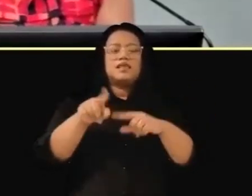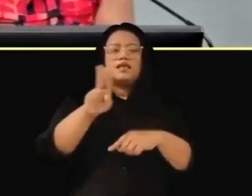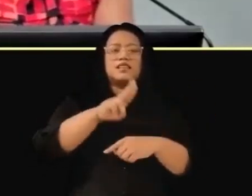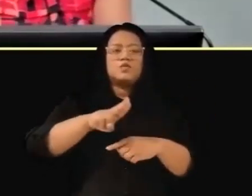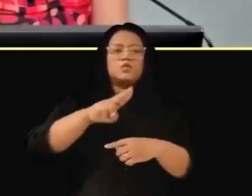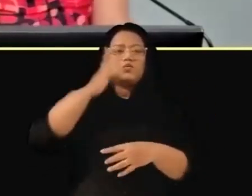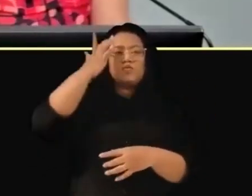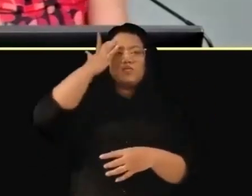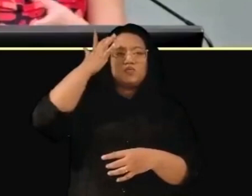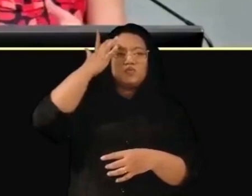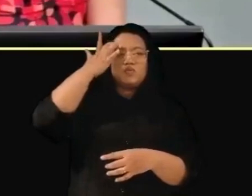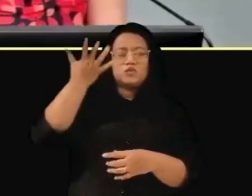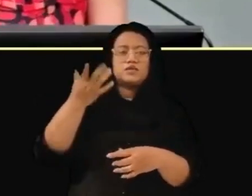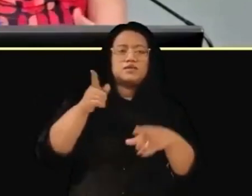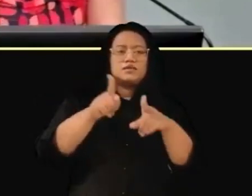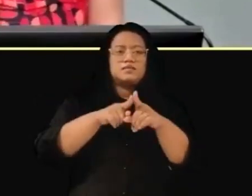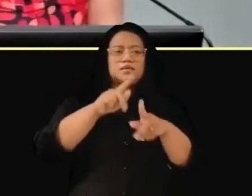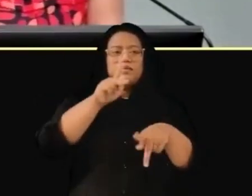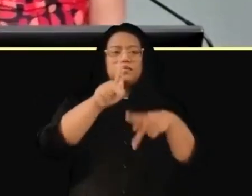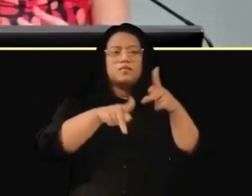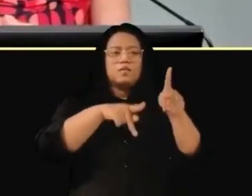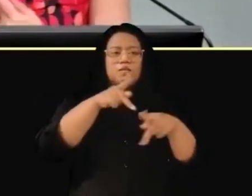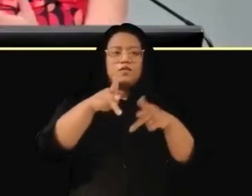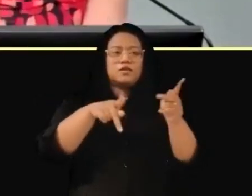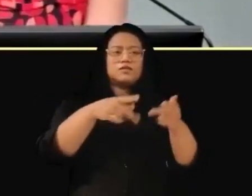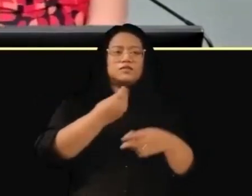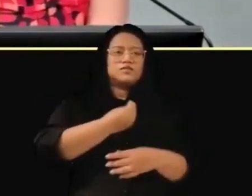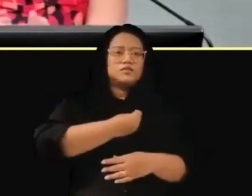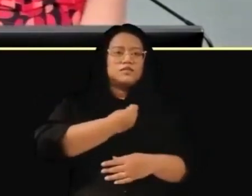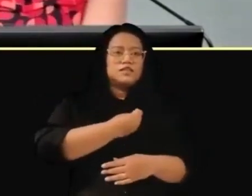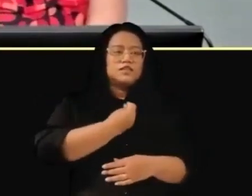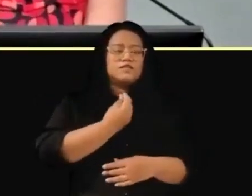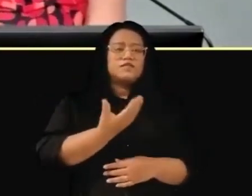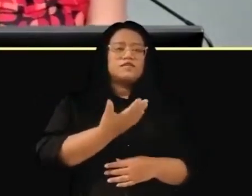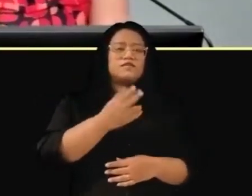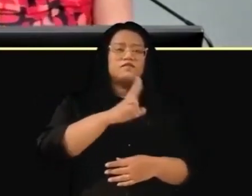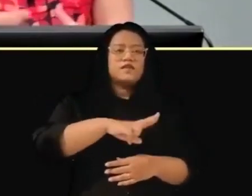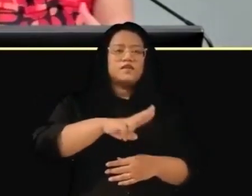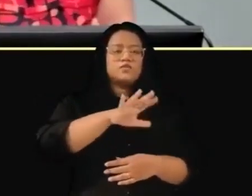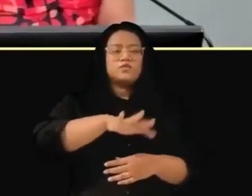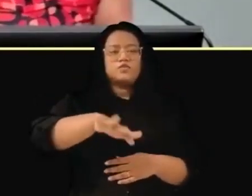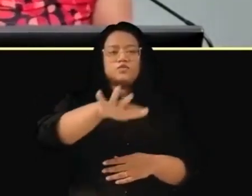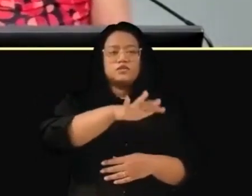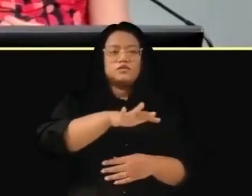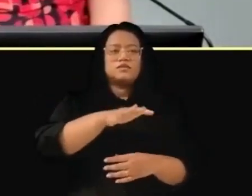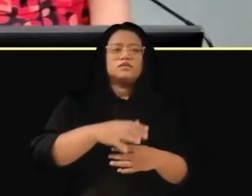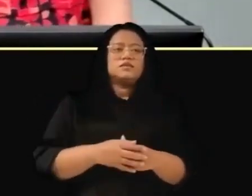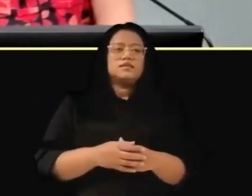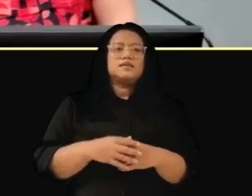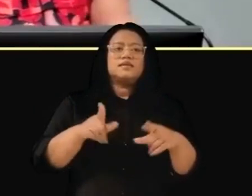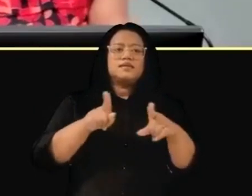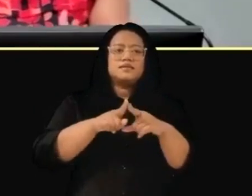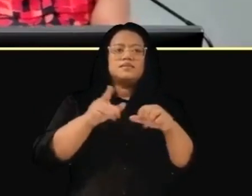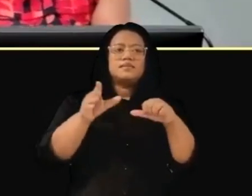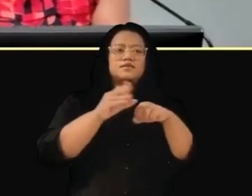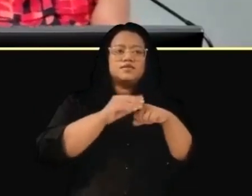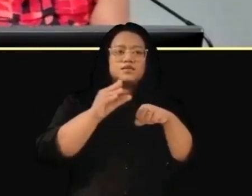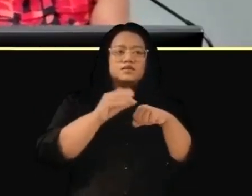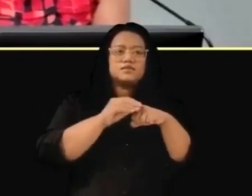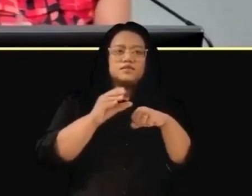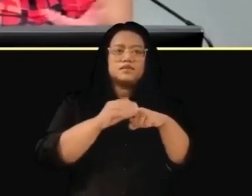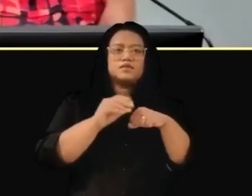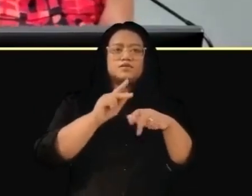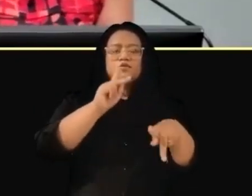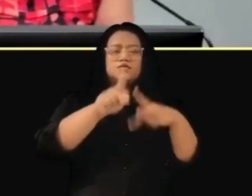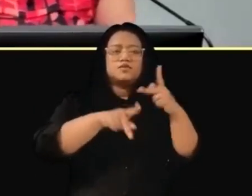da terra, a questão da população que vive e sobrevive daquela terra, e esse conhecimento dos povos